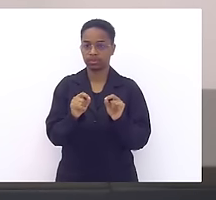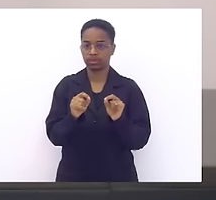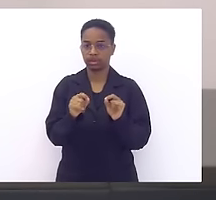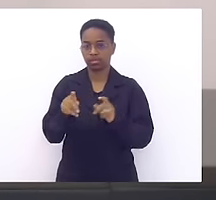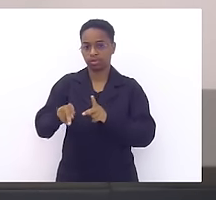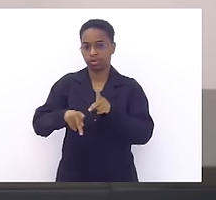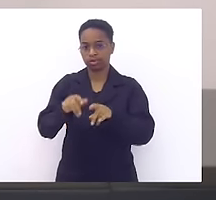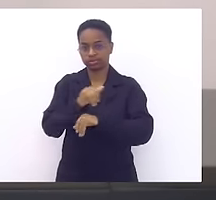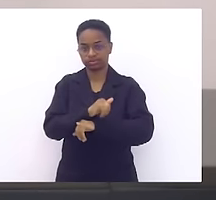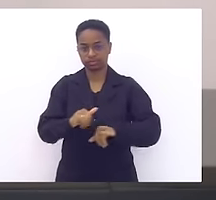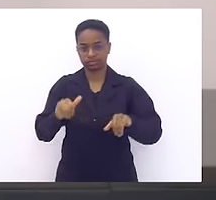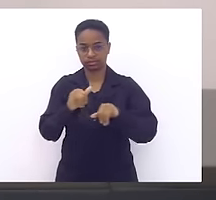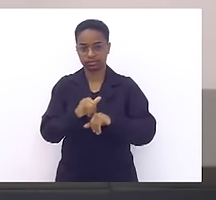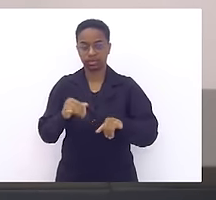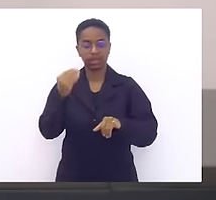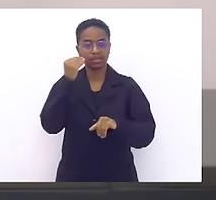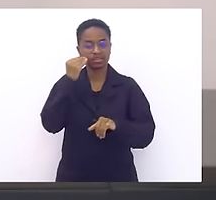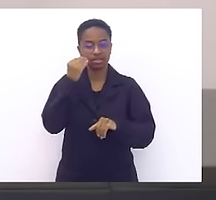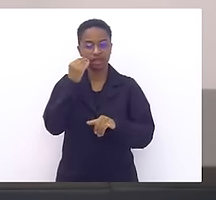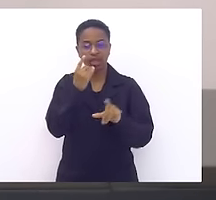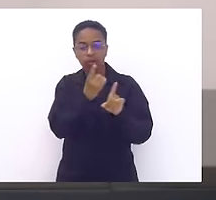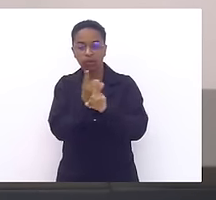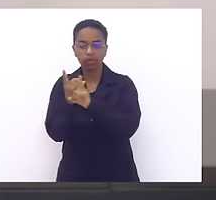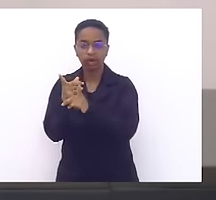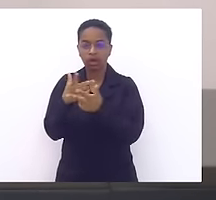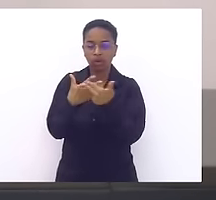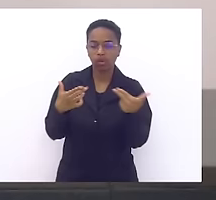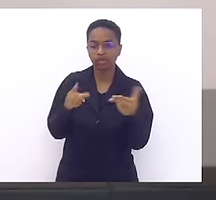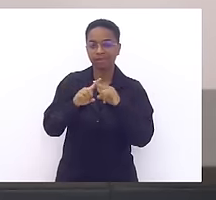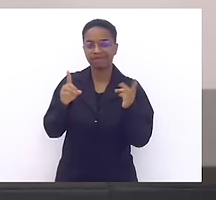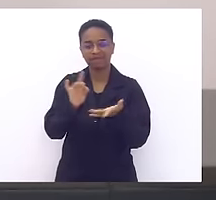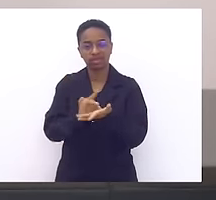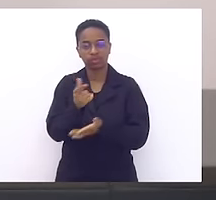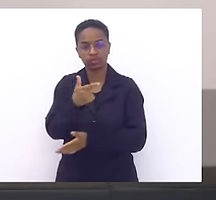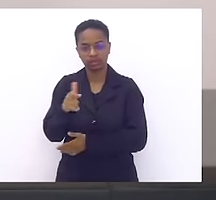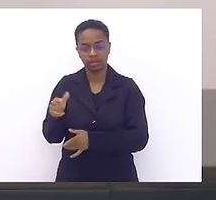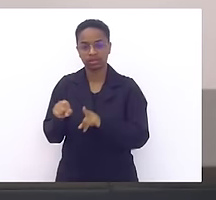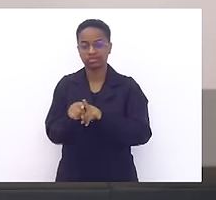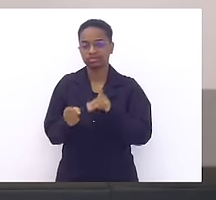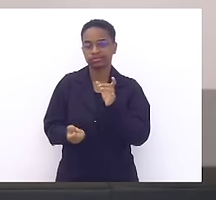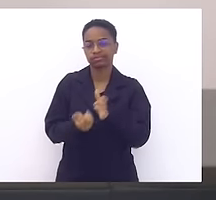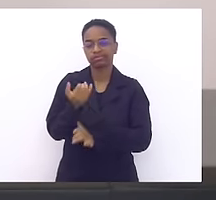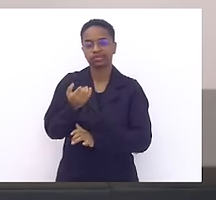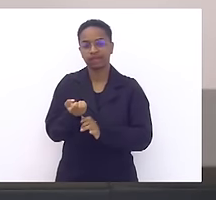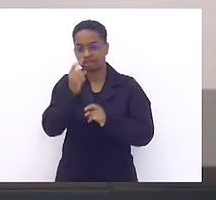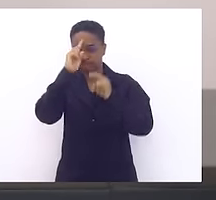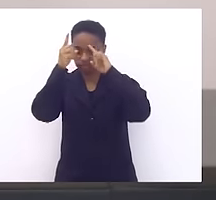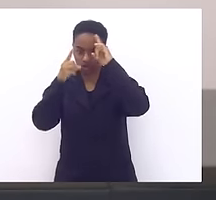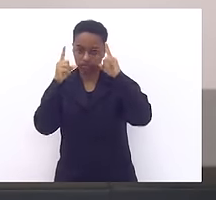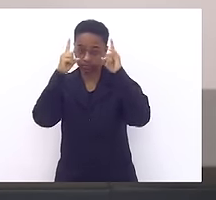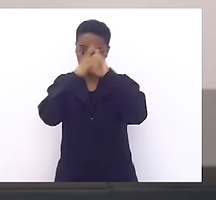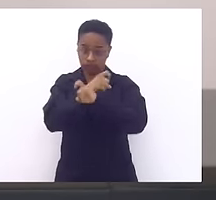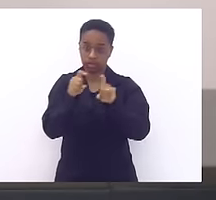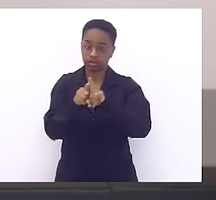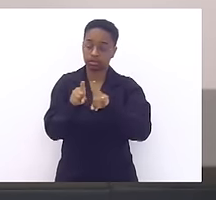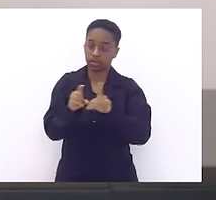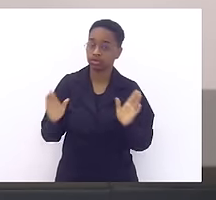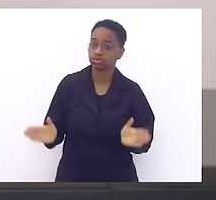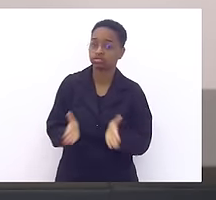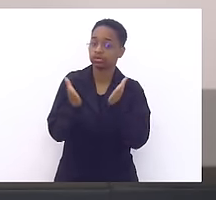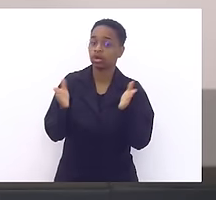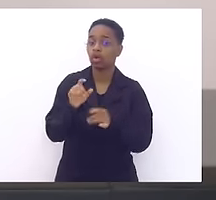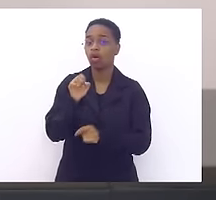popular buscar pelo e ovo criar alguma dificuldade e estimular o